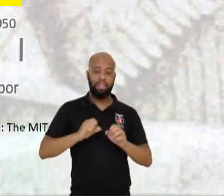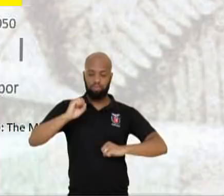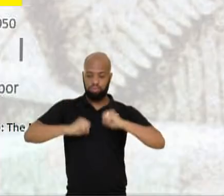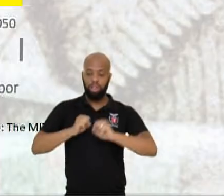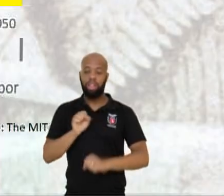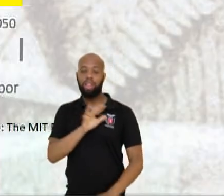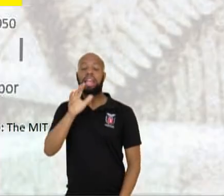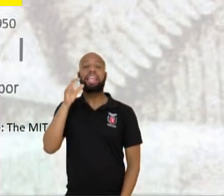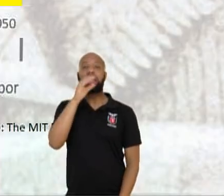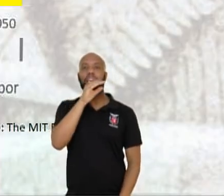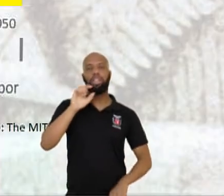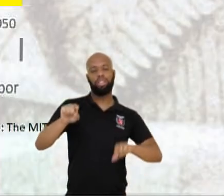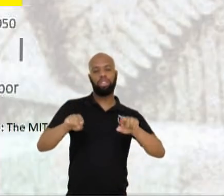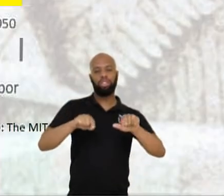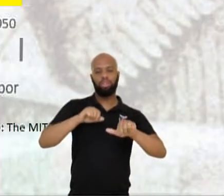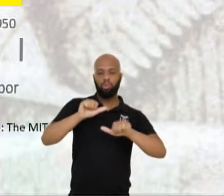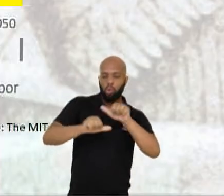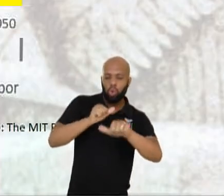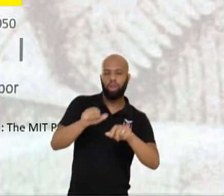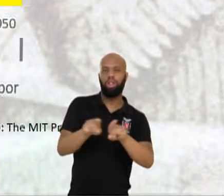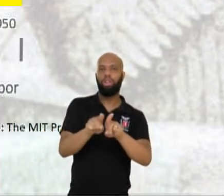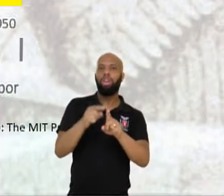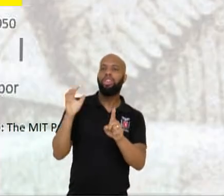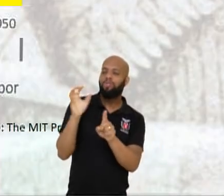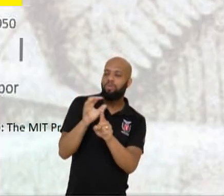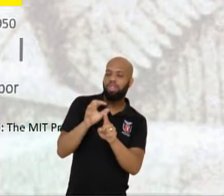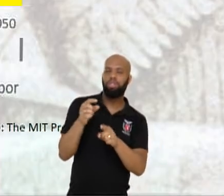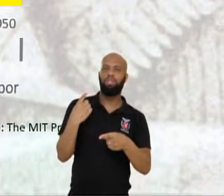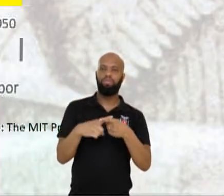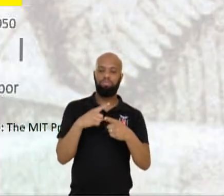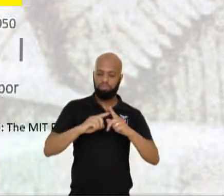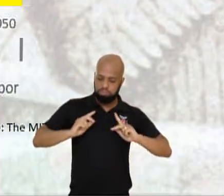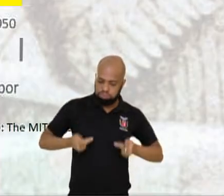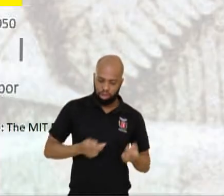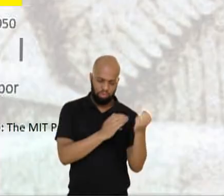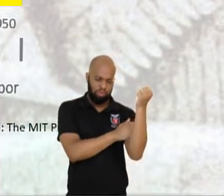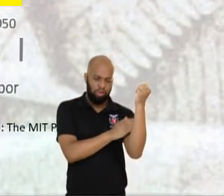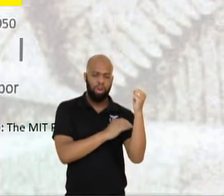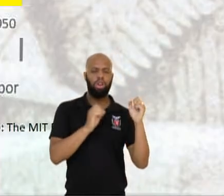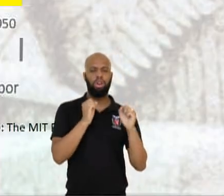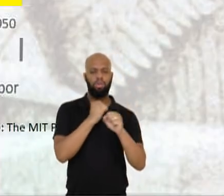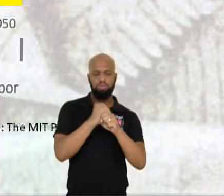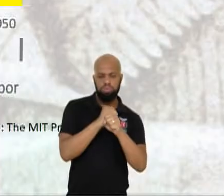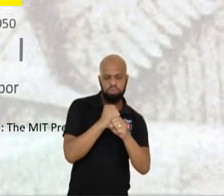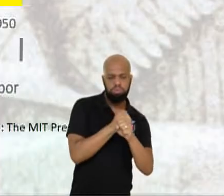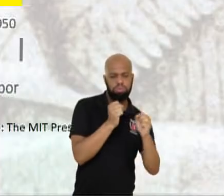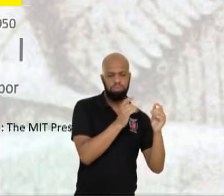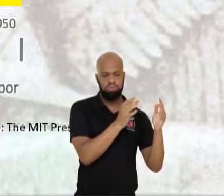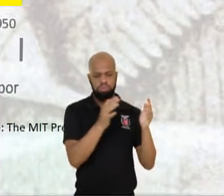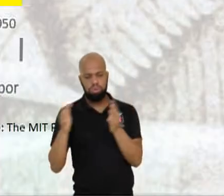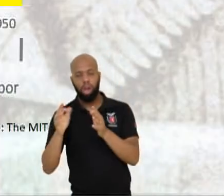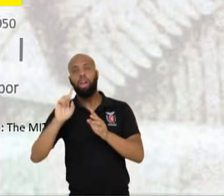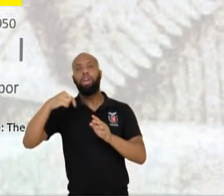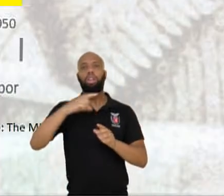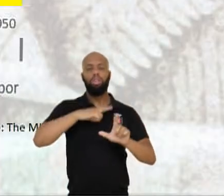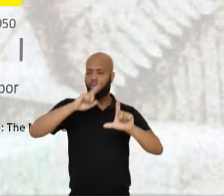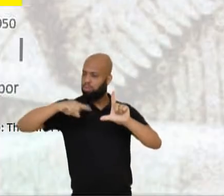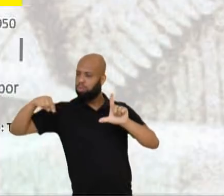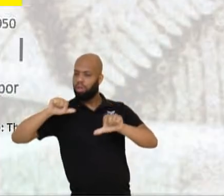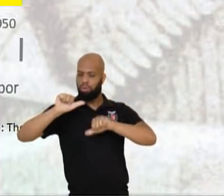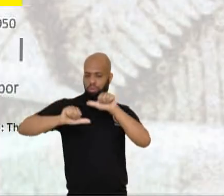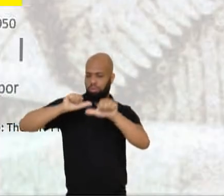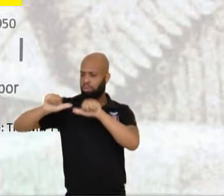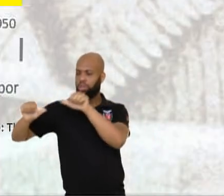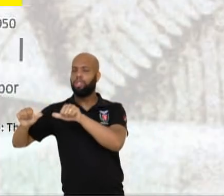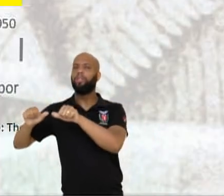quanto tempo com a força humana predominando para fazer as atividades, depois da invenção das máquinas a vapores, o gráfico aqui